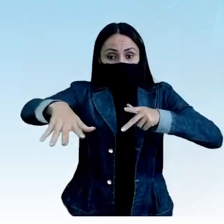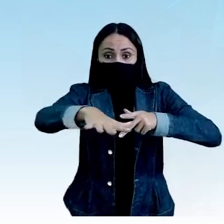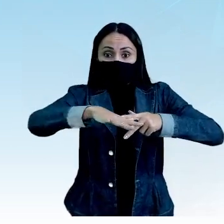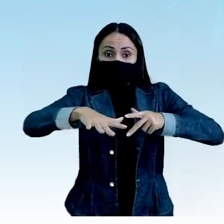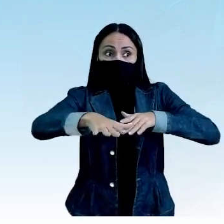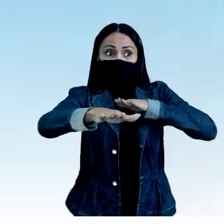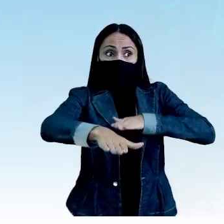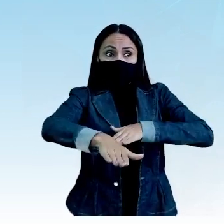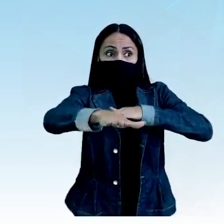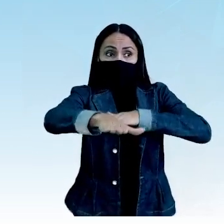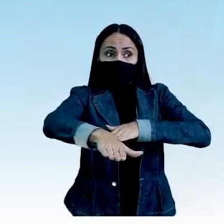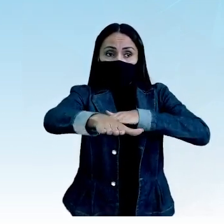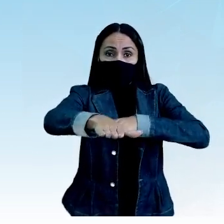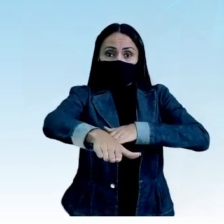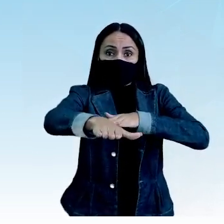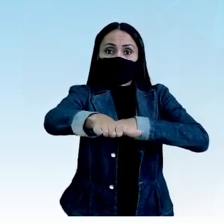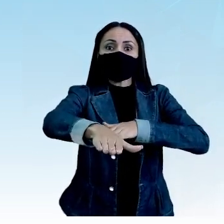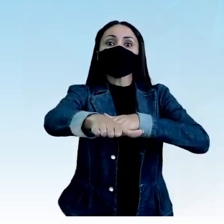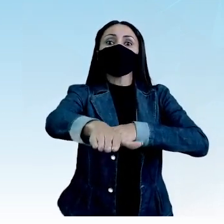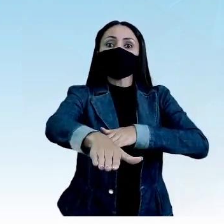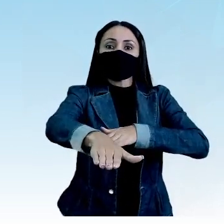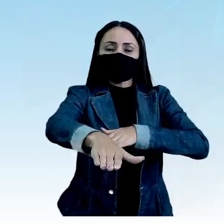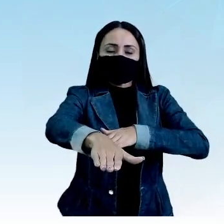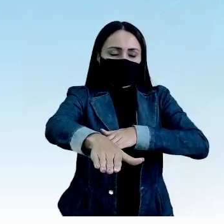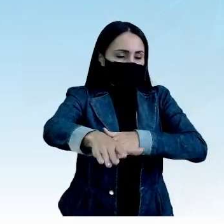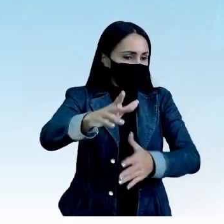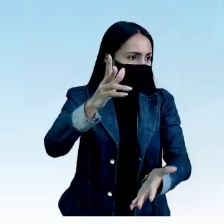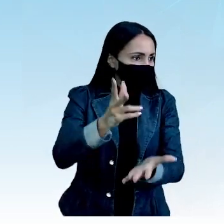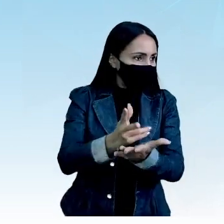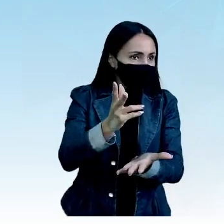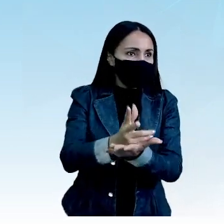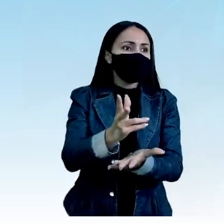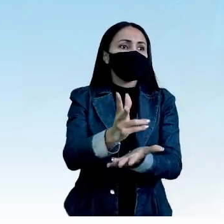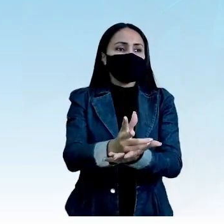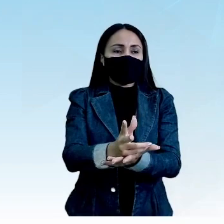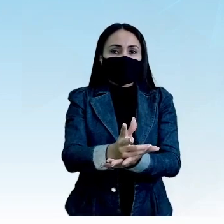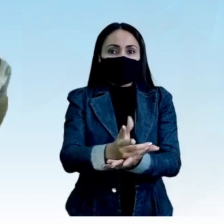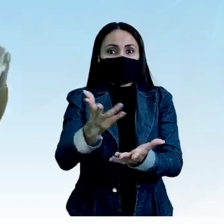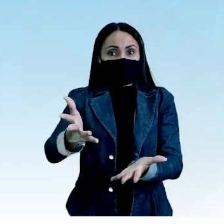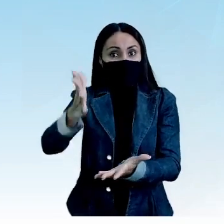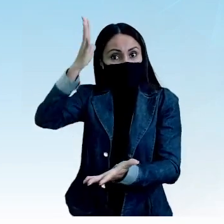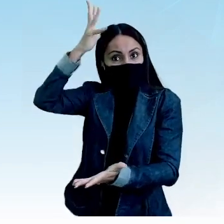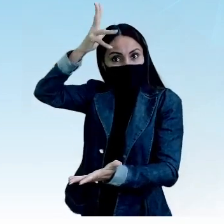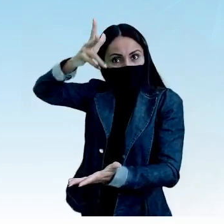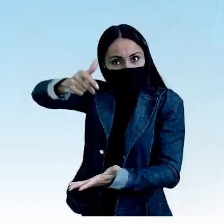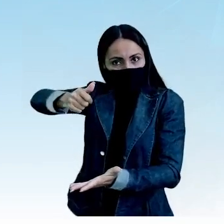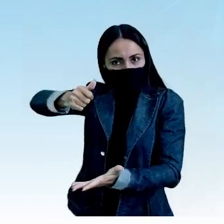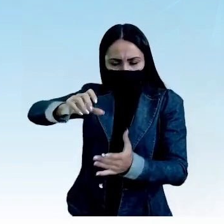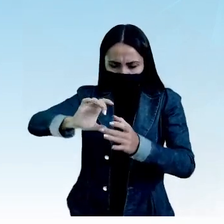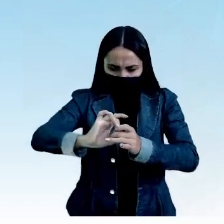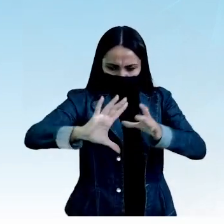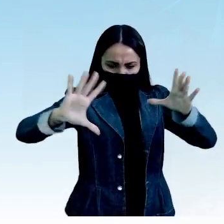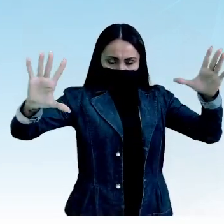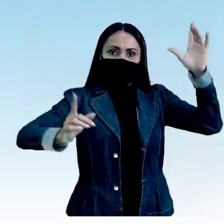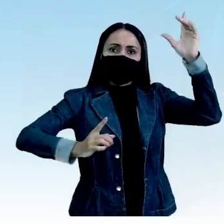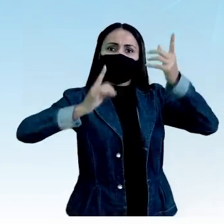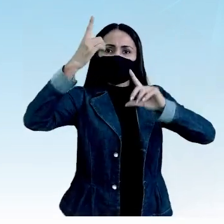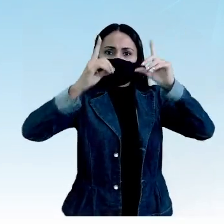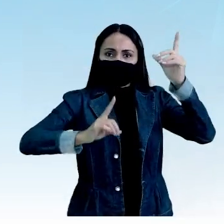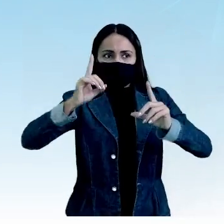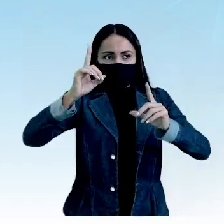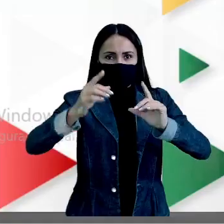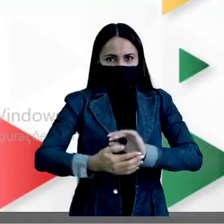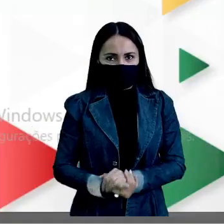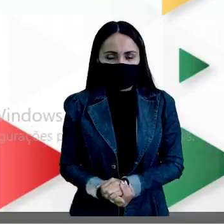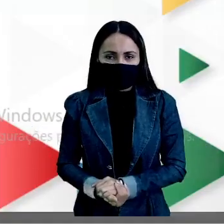acompanhar esse fenômeno, né? Que ele sai na meia-noite e aí se abre o carnaval oficialmente, né?